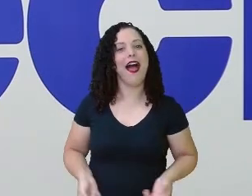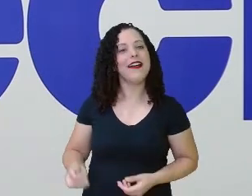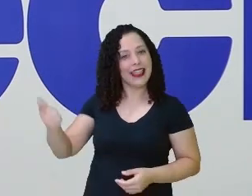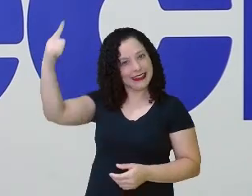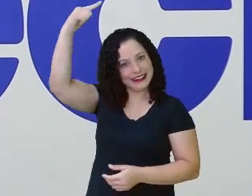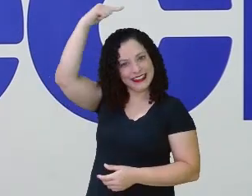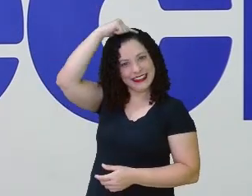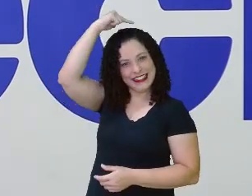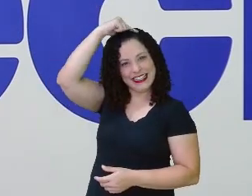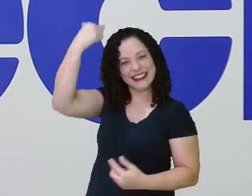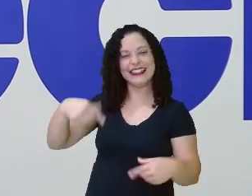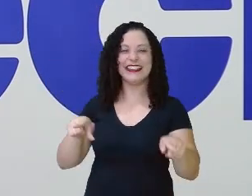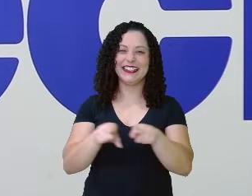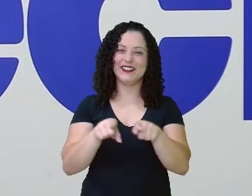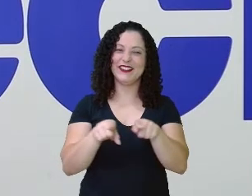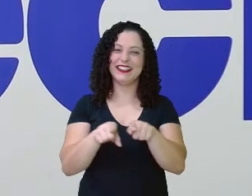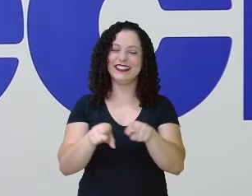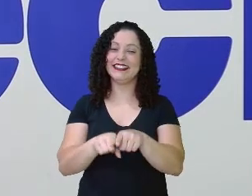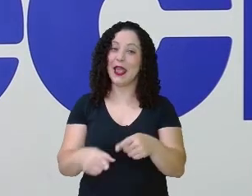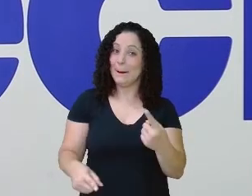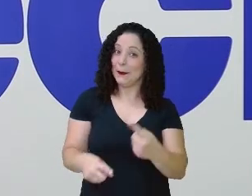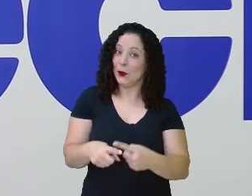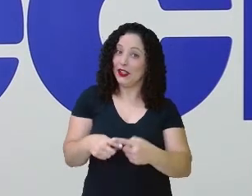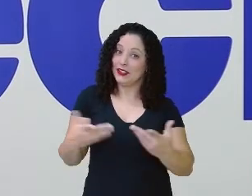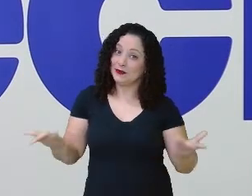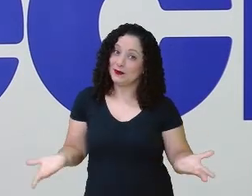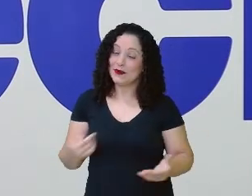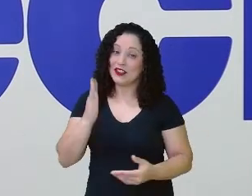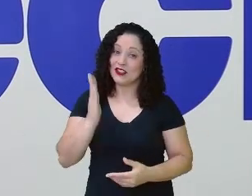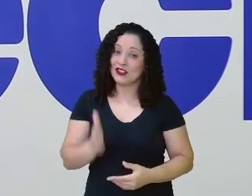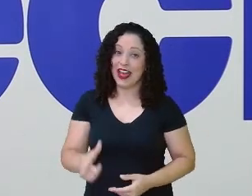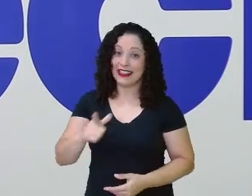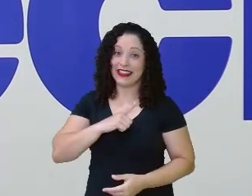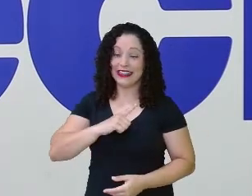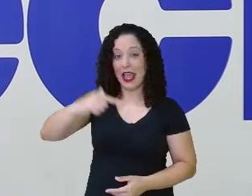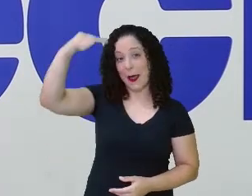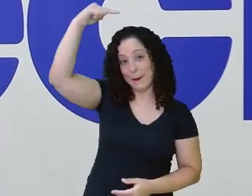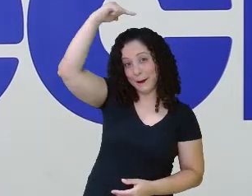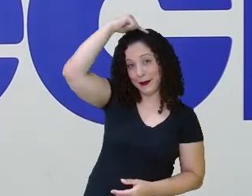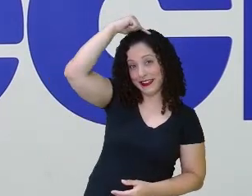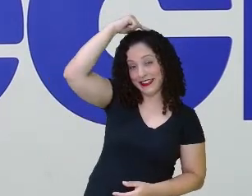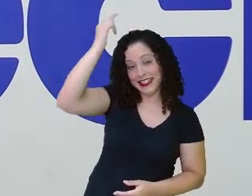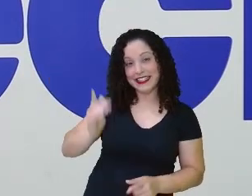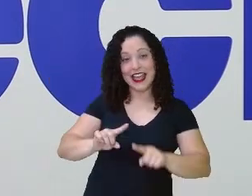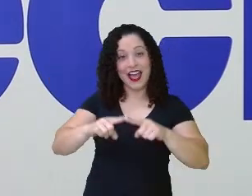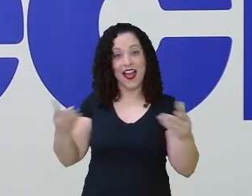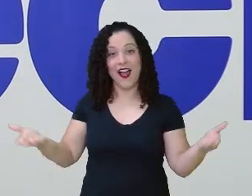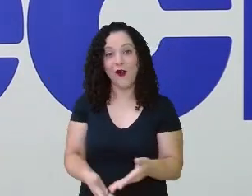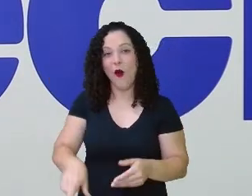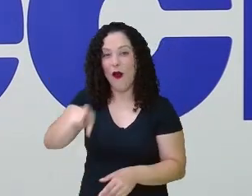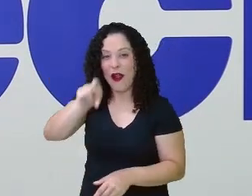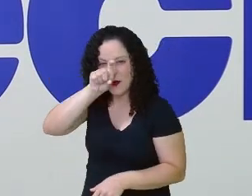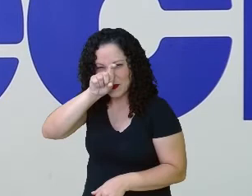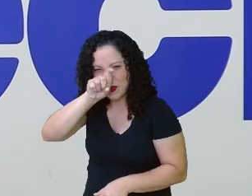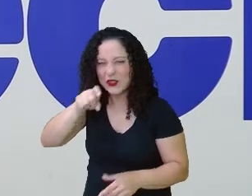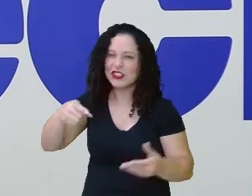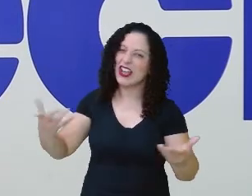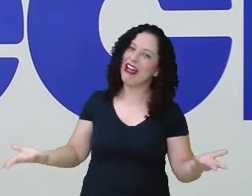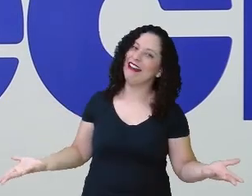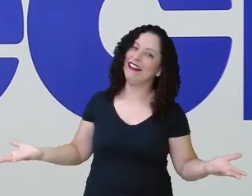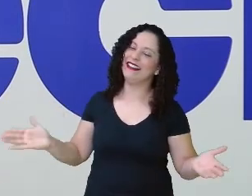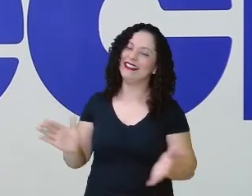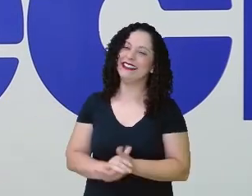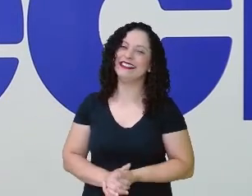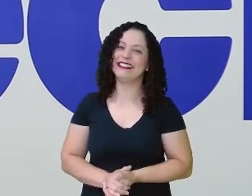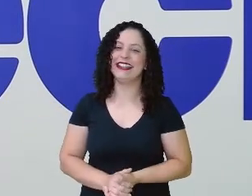tá? Porque, né? Se já tem a princesa, só sobrou a bruxa. De forma alguma. Promoção para mim. De forma eu já estava